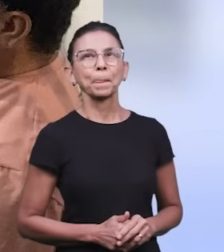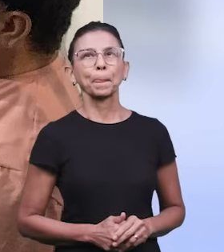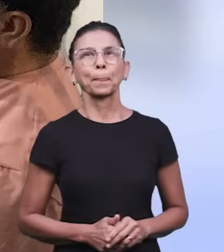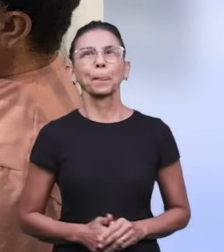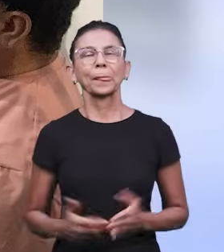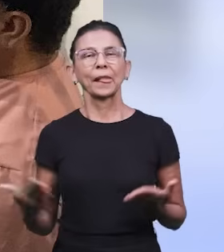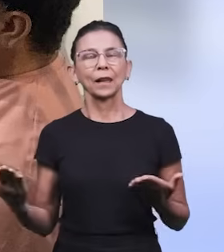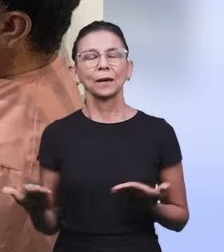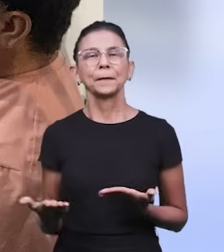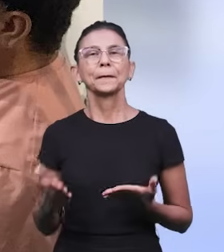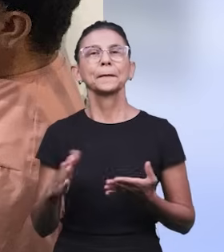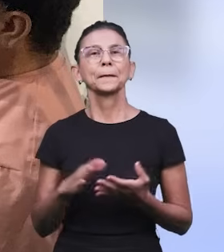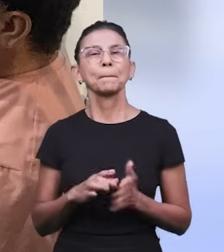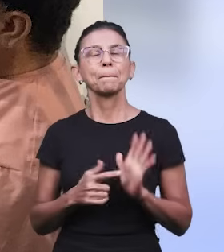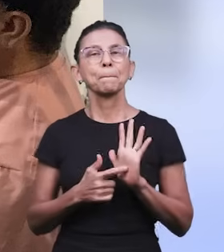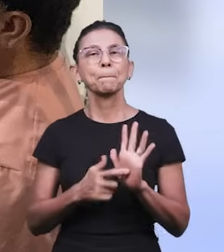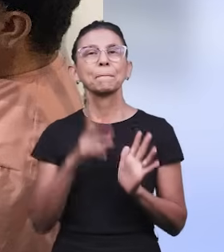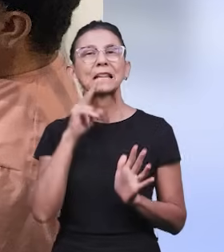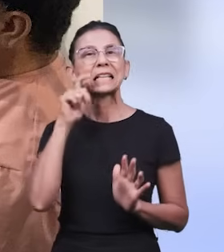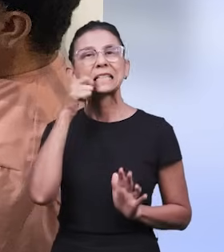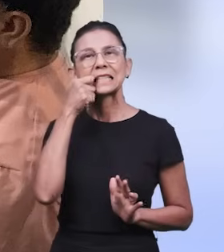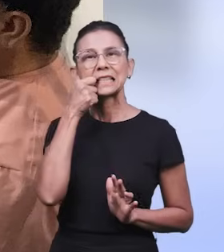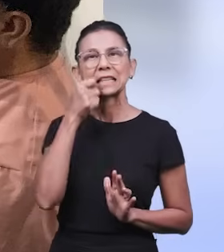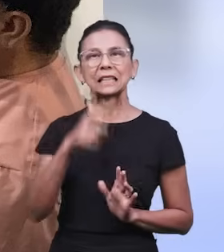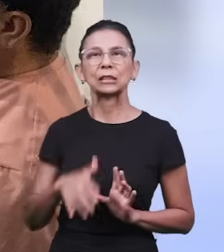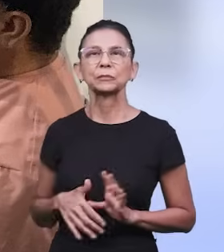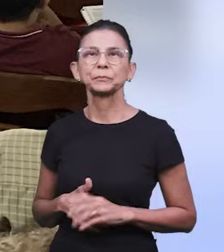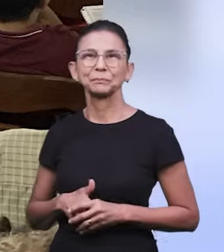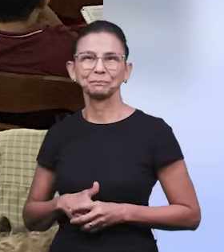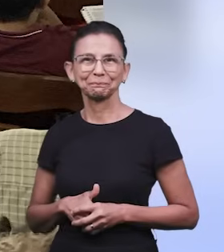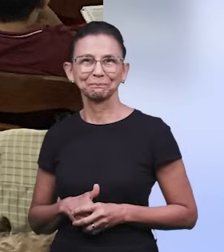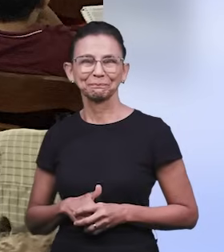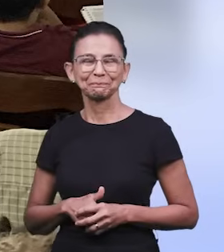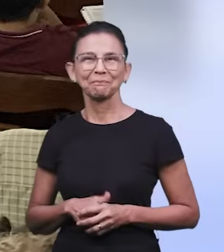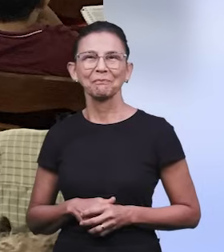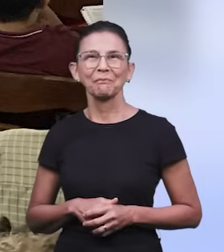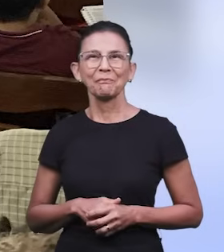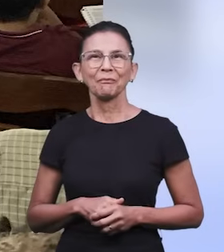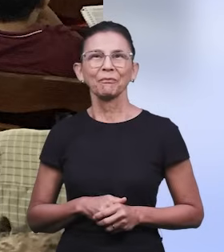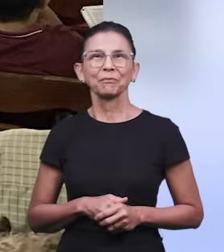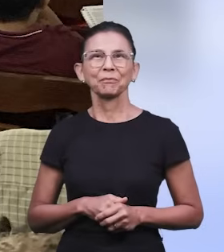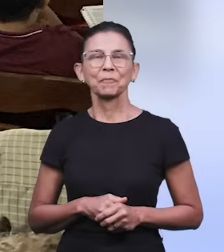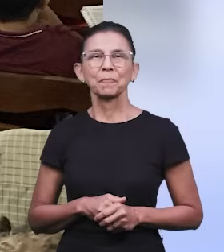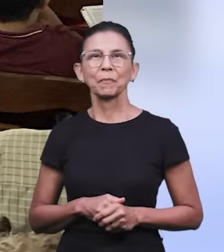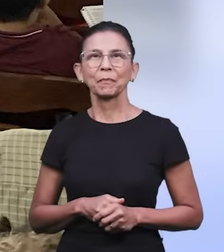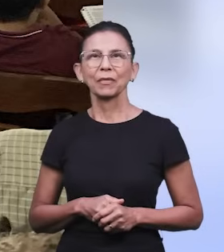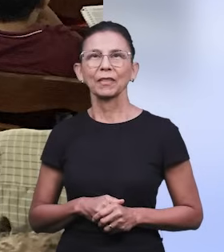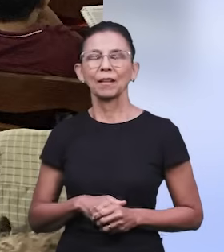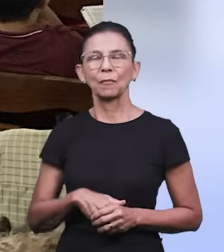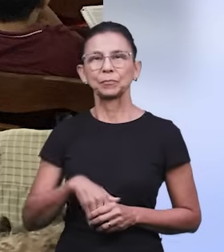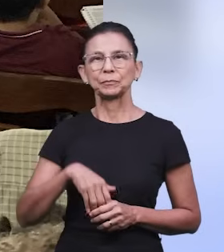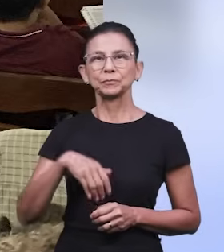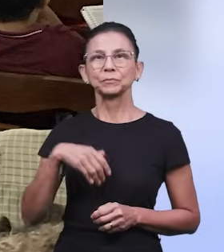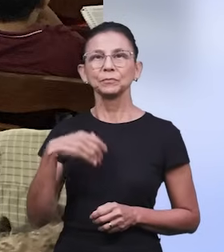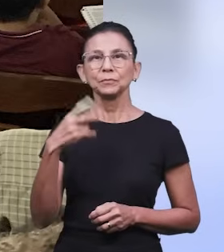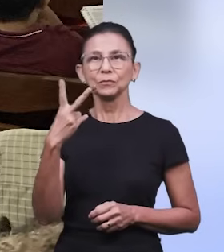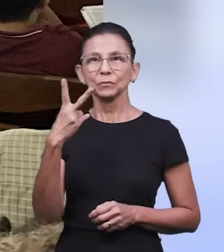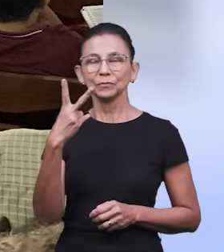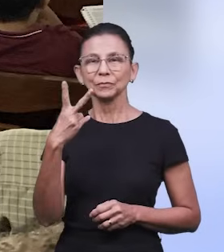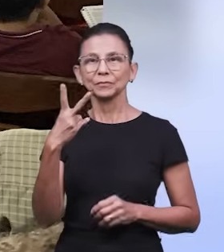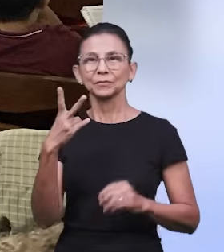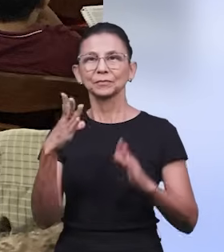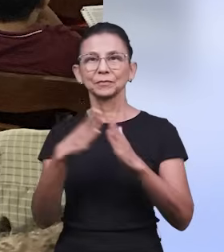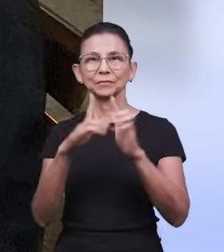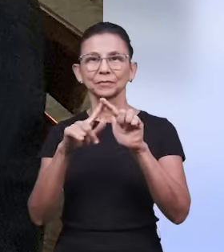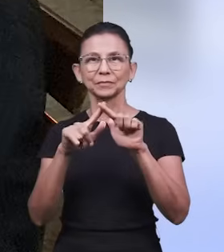Campina Grande, mostramos agora uma ceia na ICM Catingueira com a participação dos membros da ICM Queimadas.